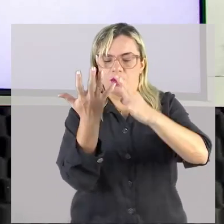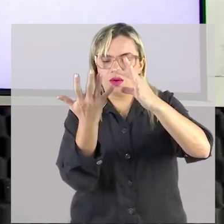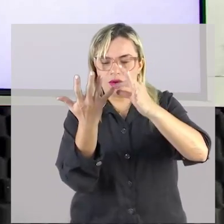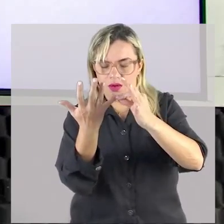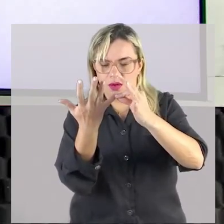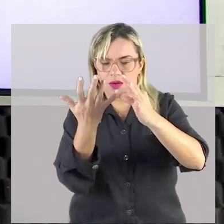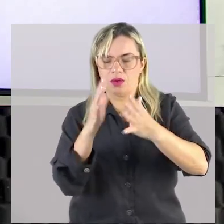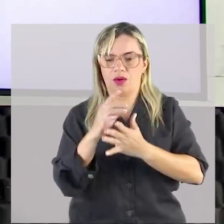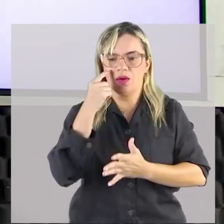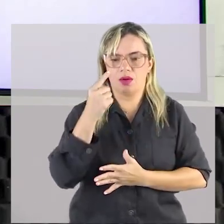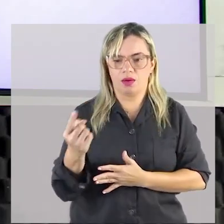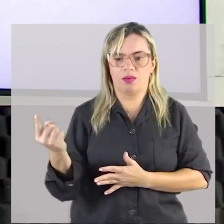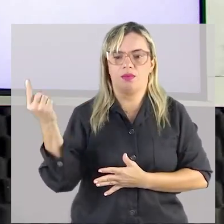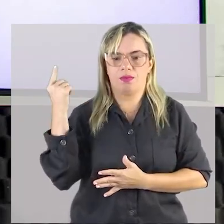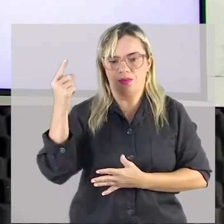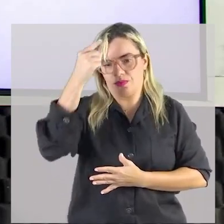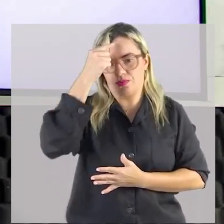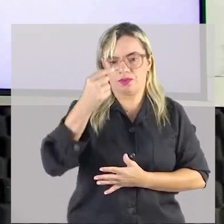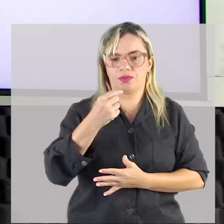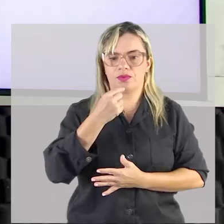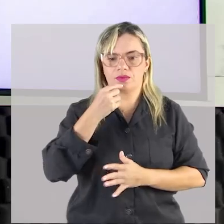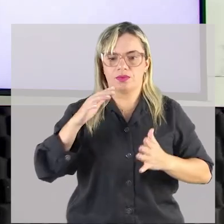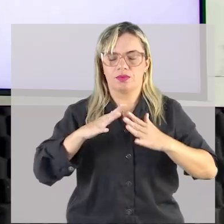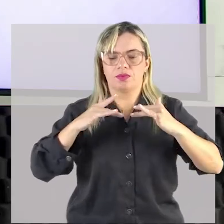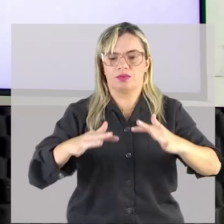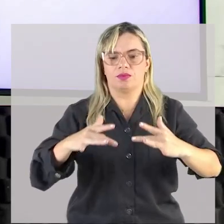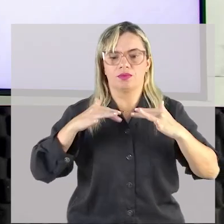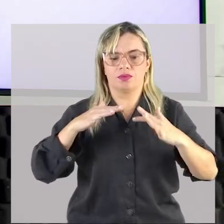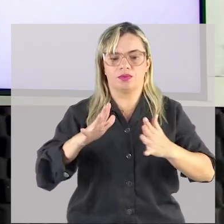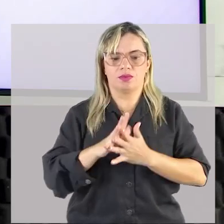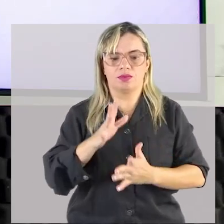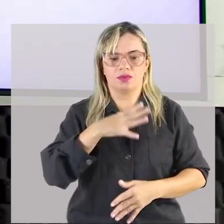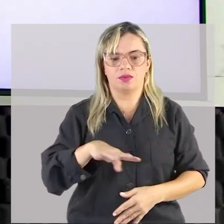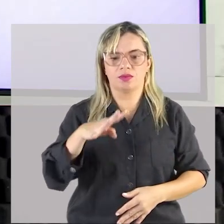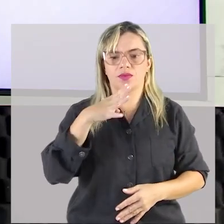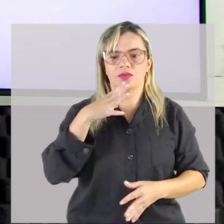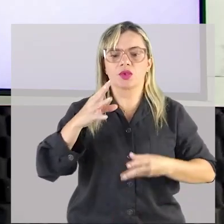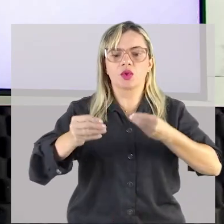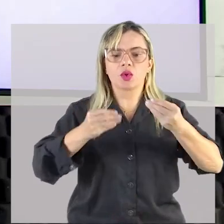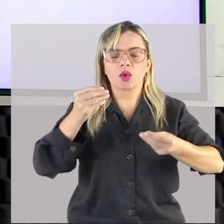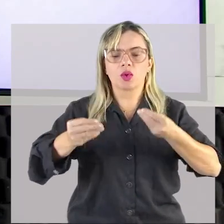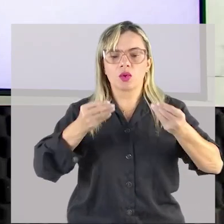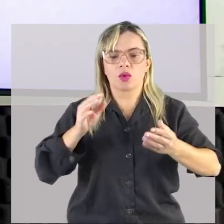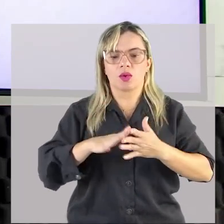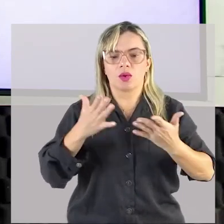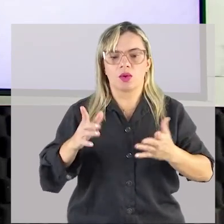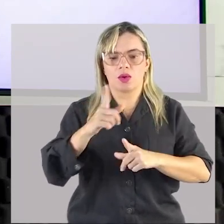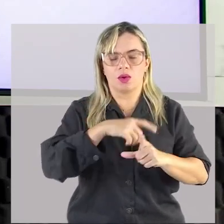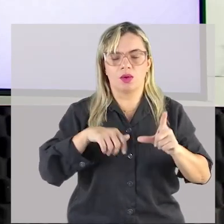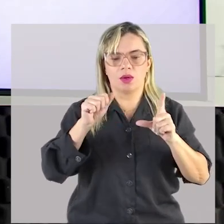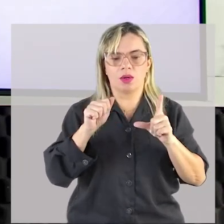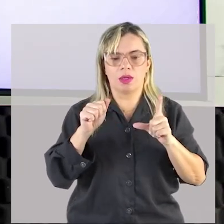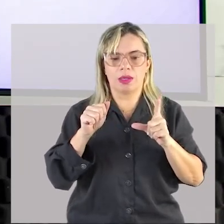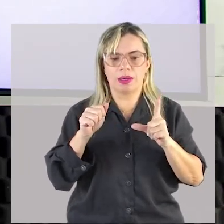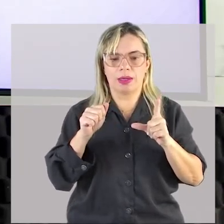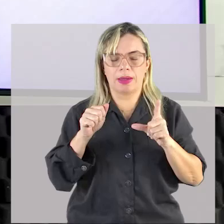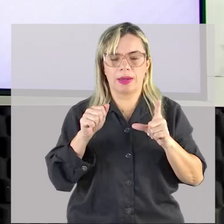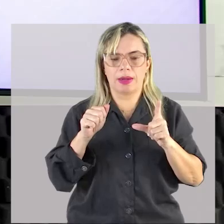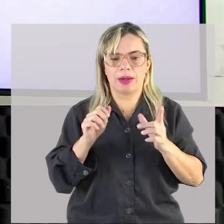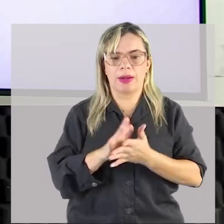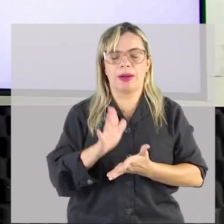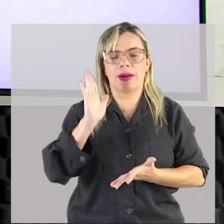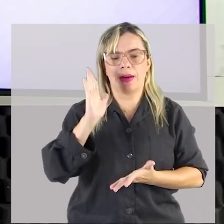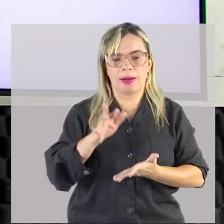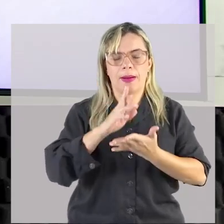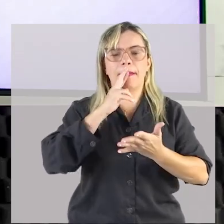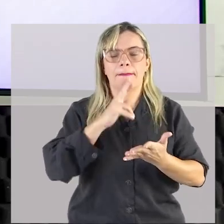né? É a mimosa pudica. Esses movimentos são conhecidos como geotropismo. Inclusive, a